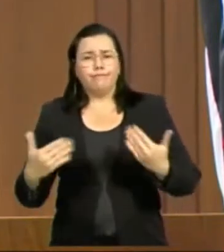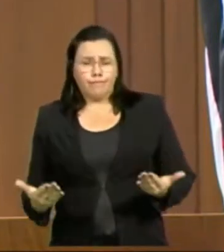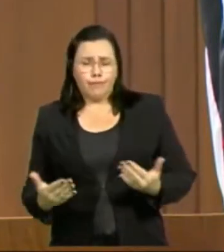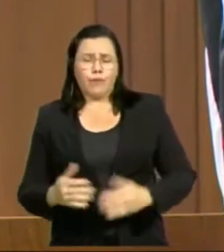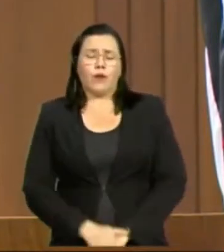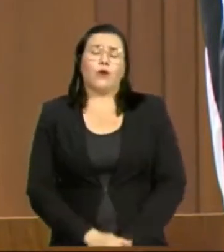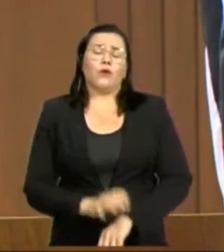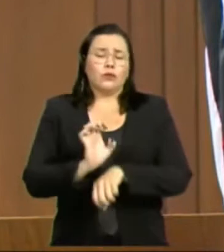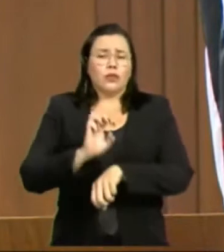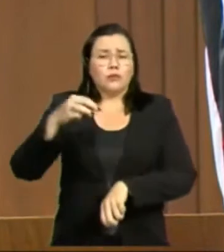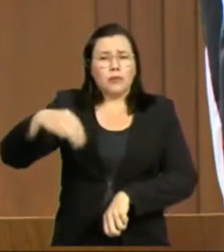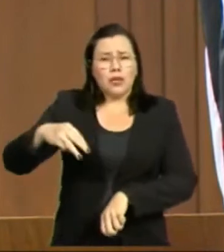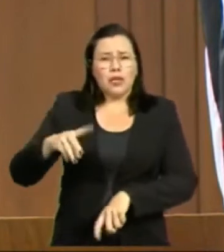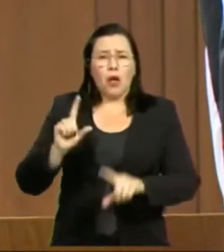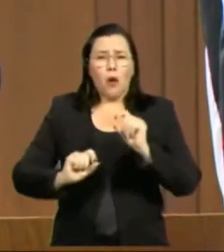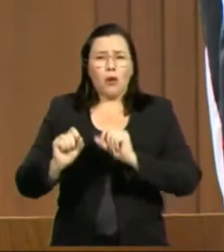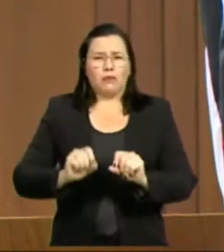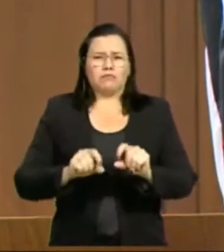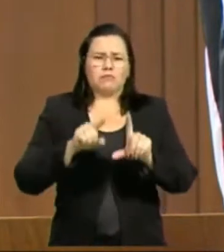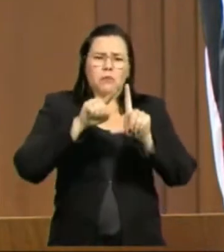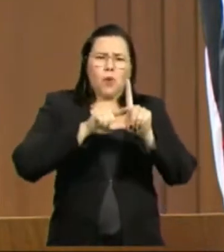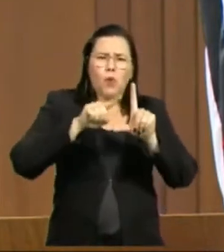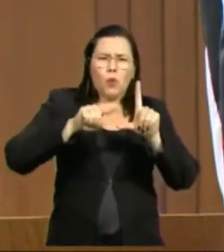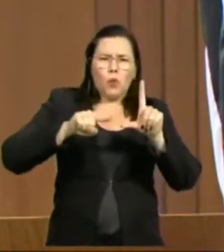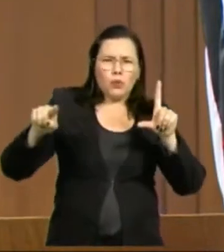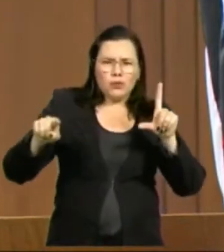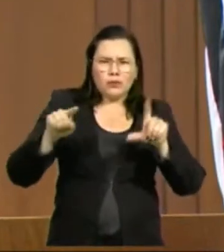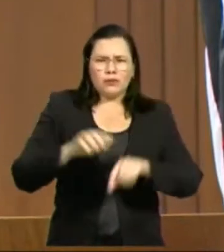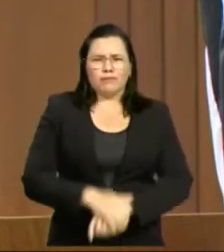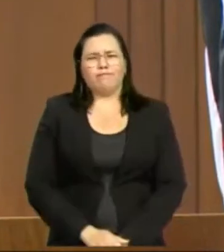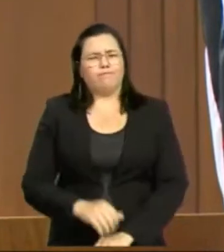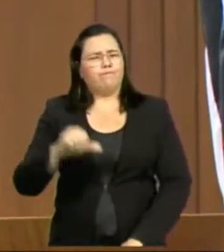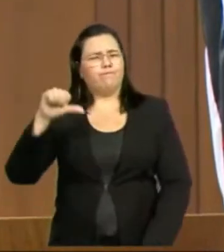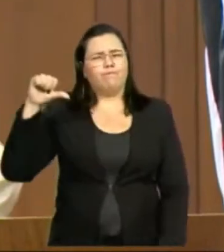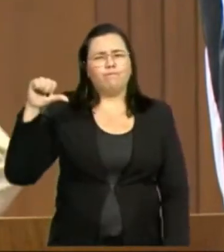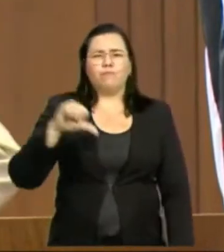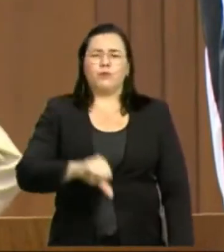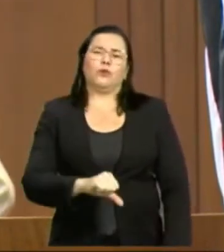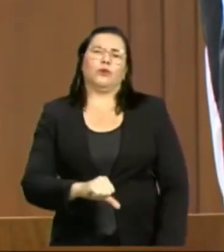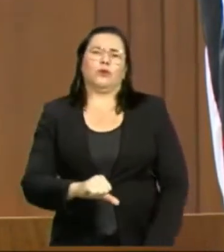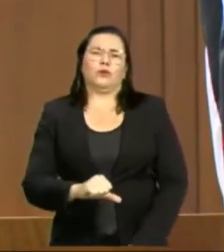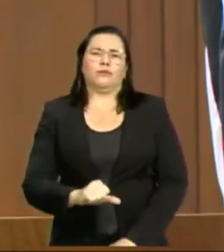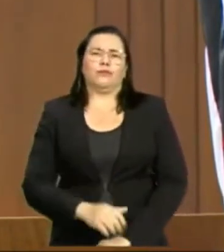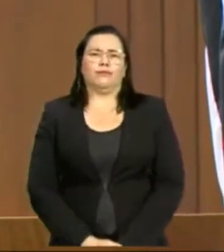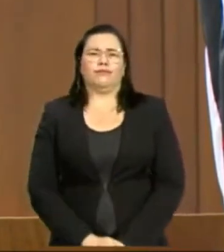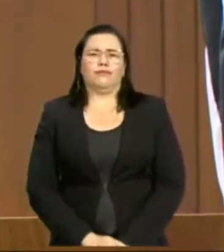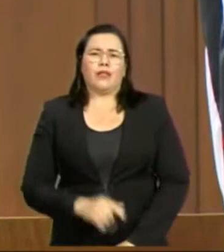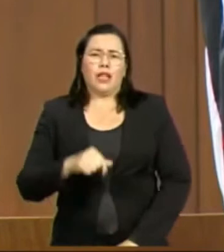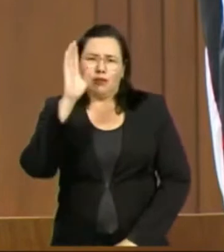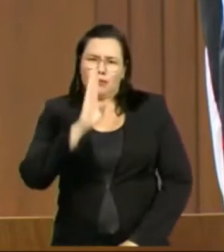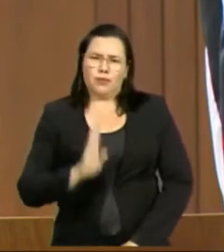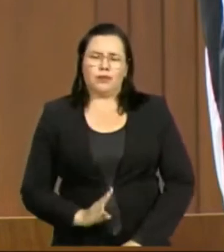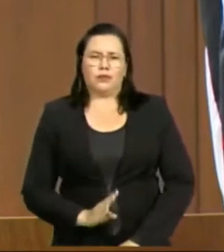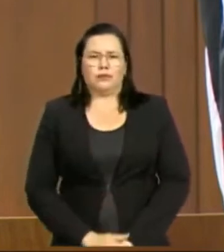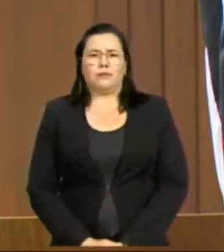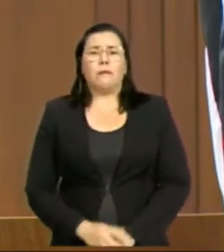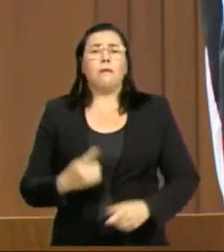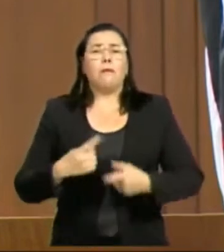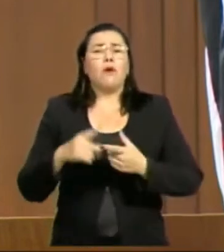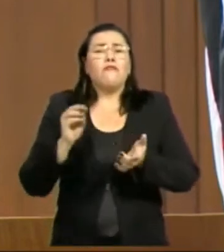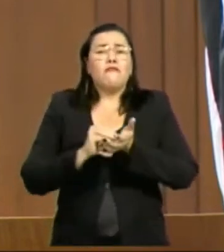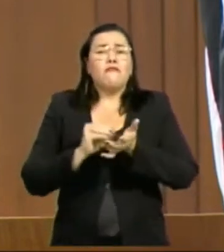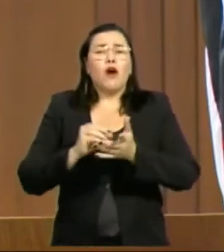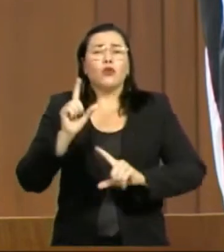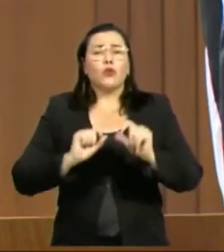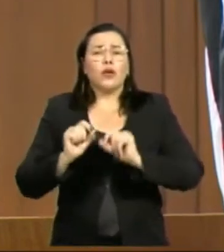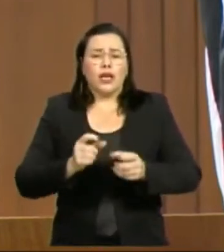hoje apresenta um dos piores indicadores socioeconômicos do nosso país. É porque não é investido adequadamente na educação